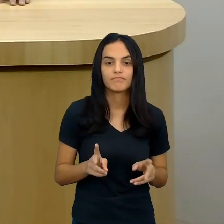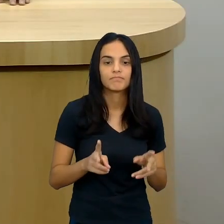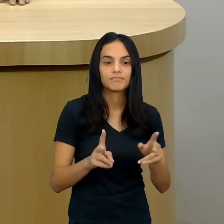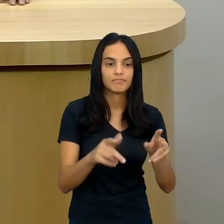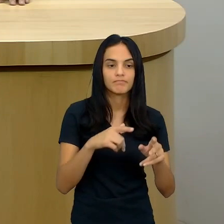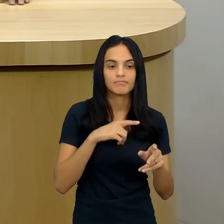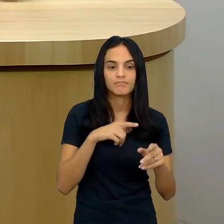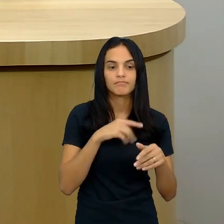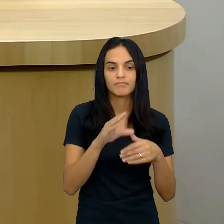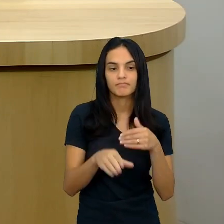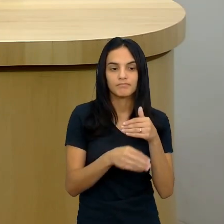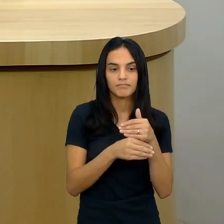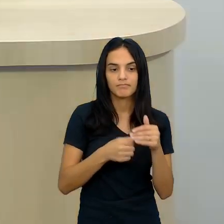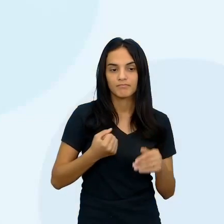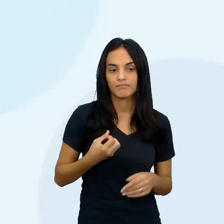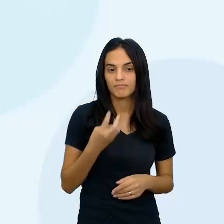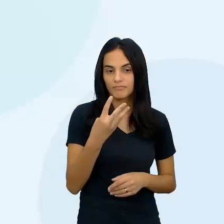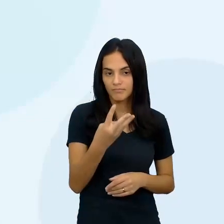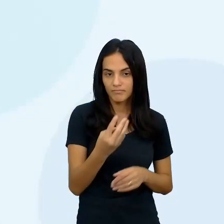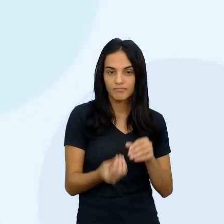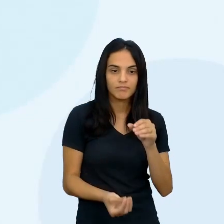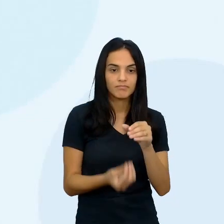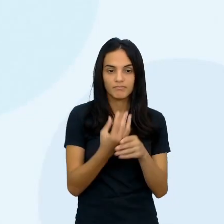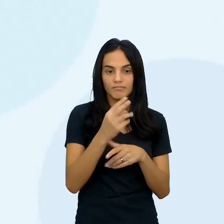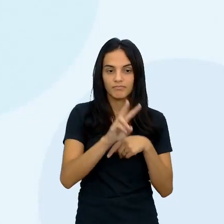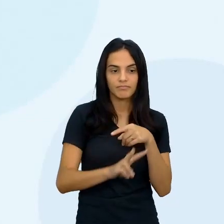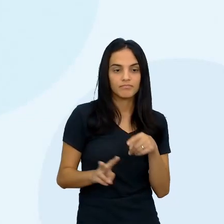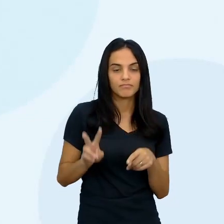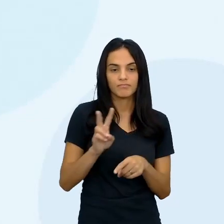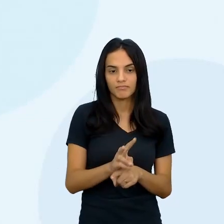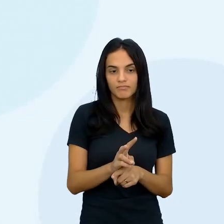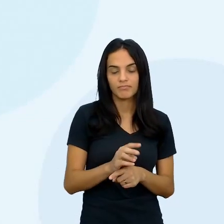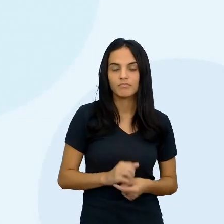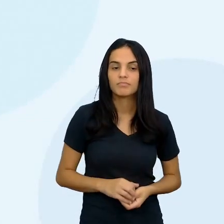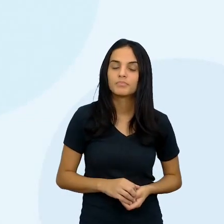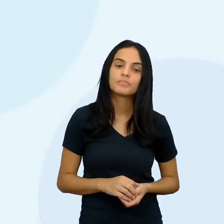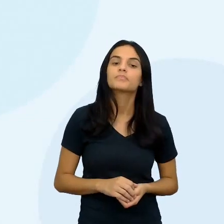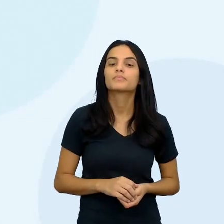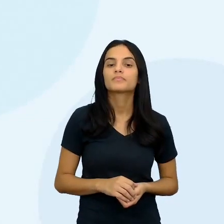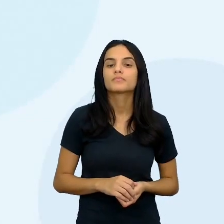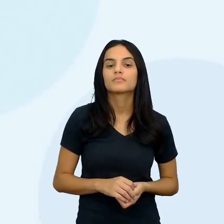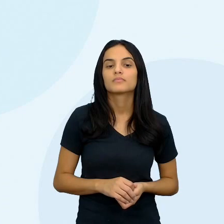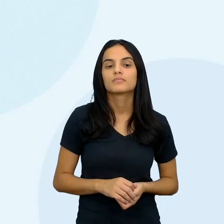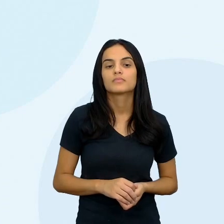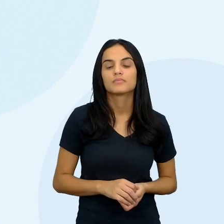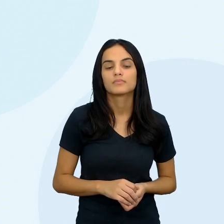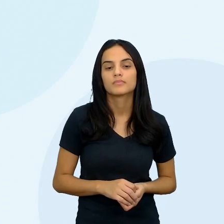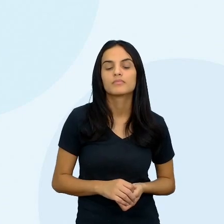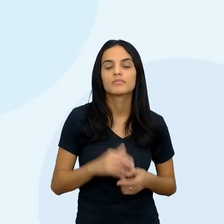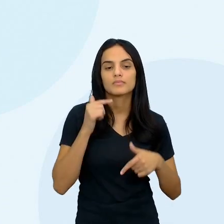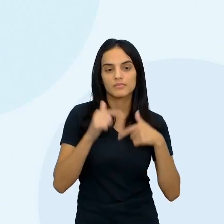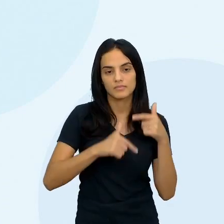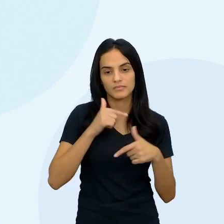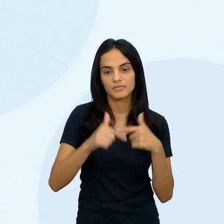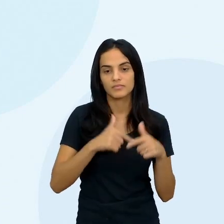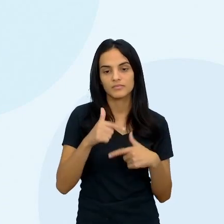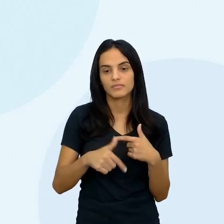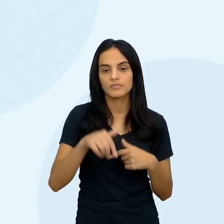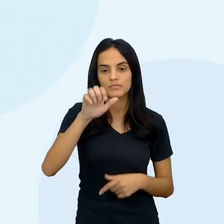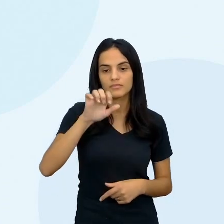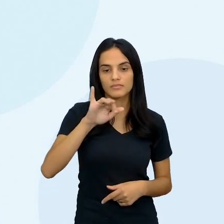temos o componente 3, que é a construção sustentável. E nesse componente, o trabalho será do